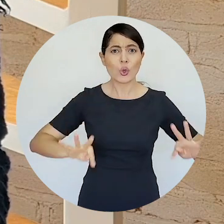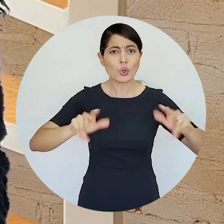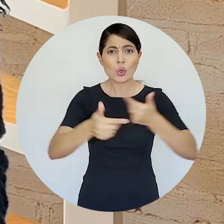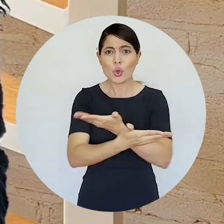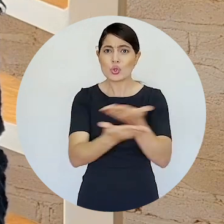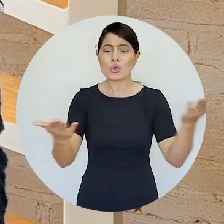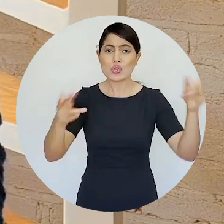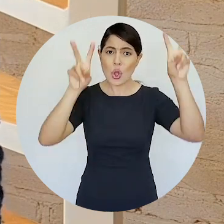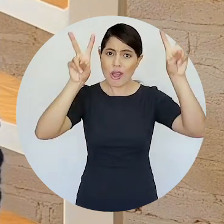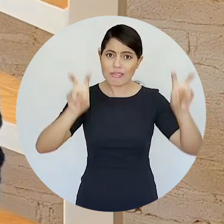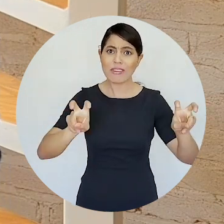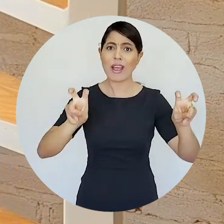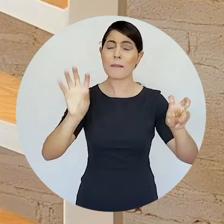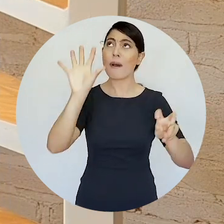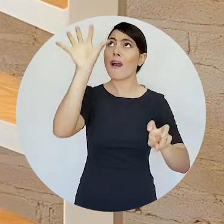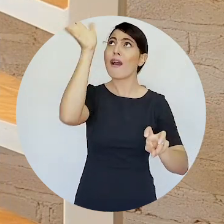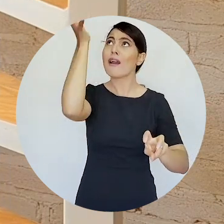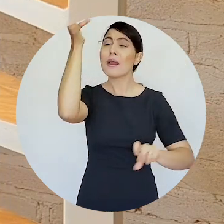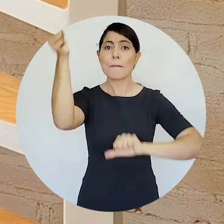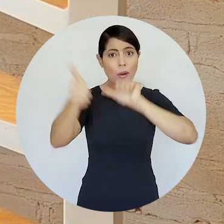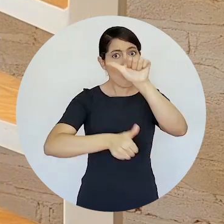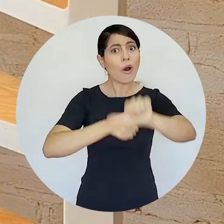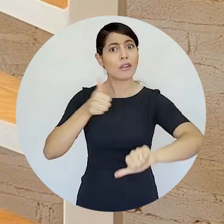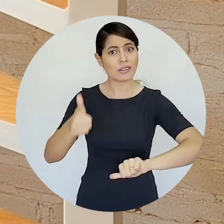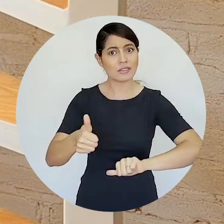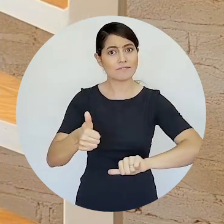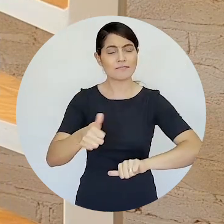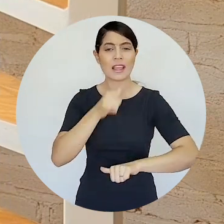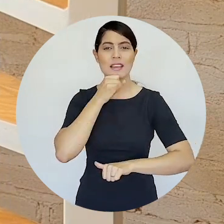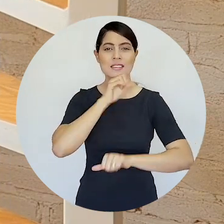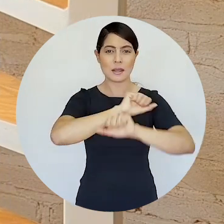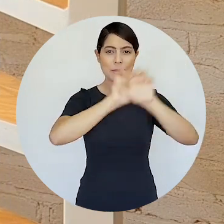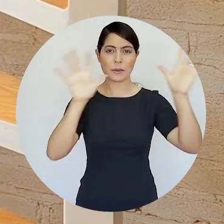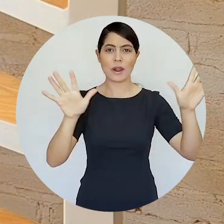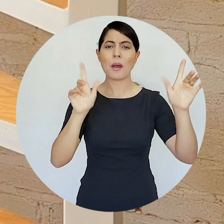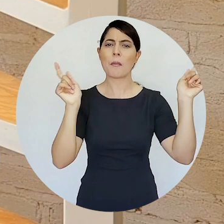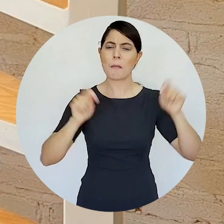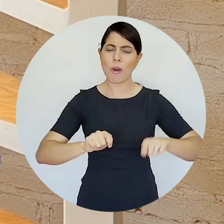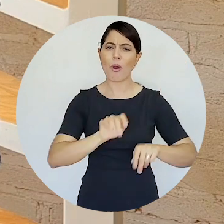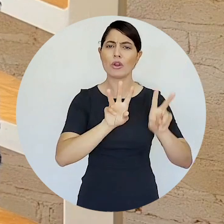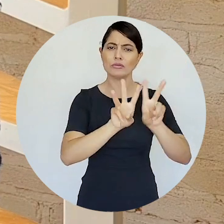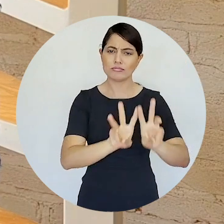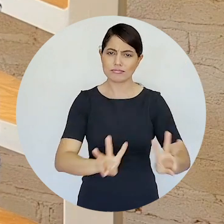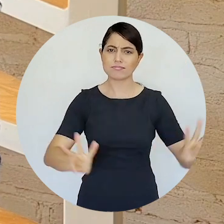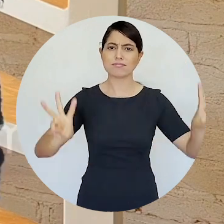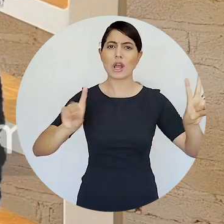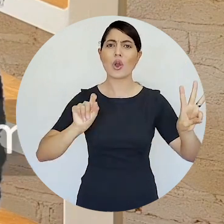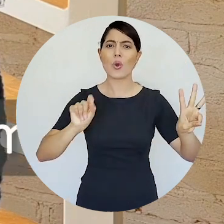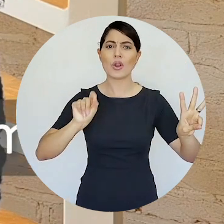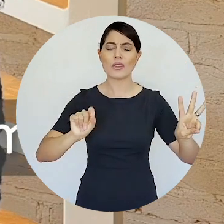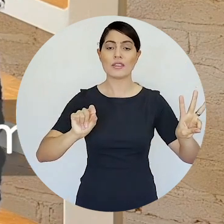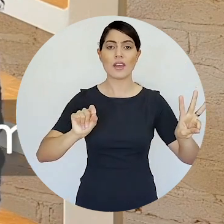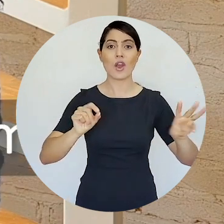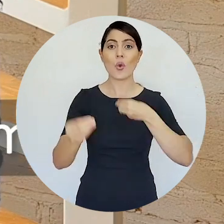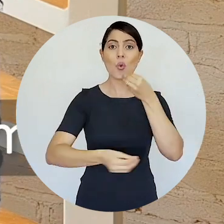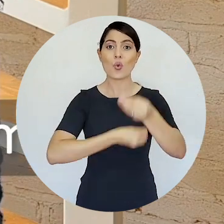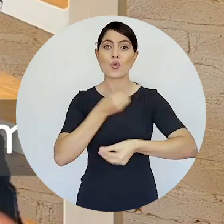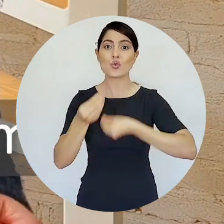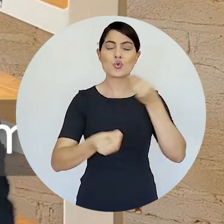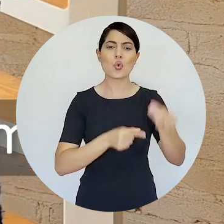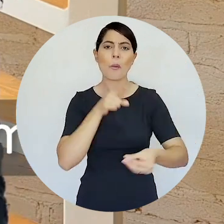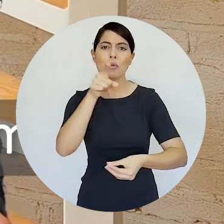porque todos nós contribuímos para a crise do clima. A gente pode, inclusive, consultar no site do INPE, eles têm uma